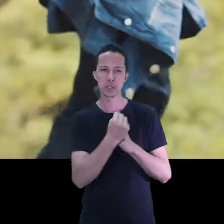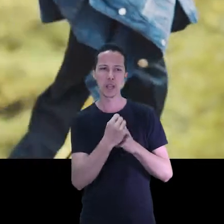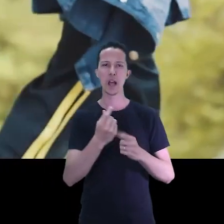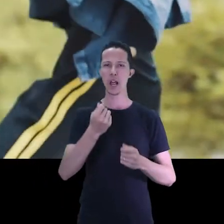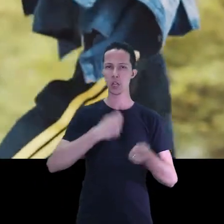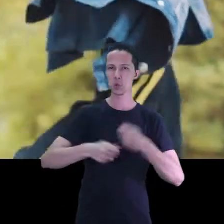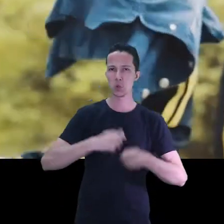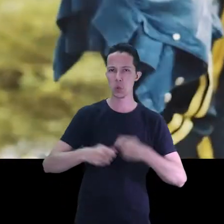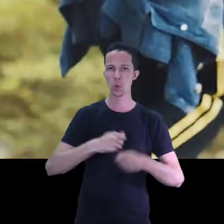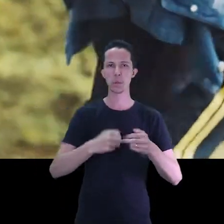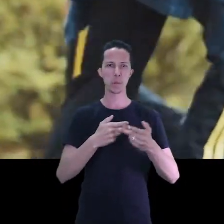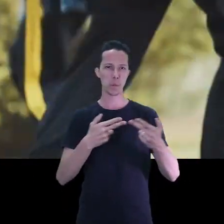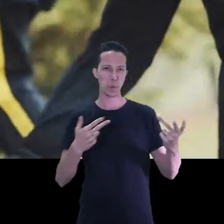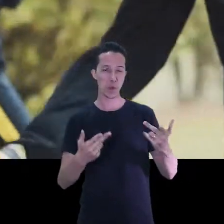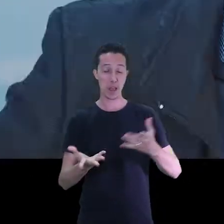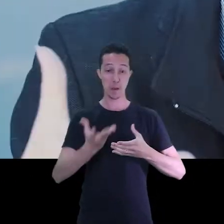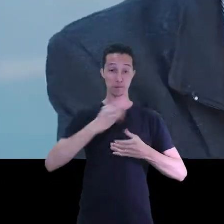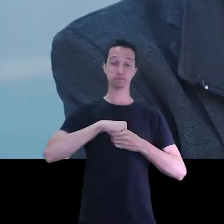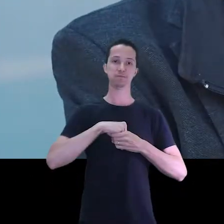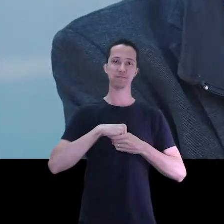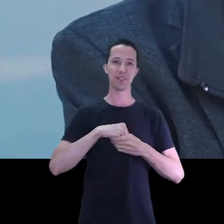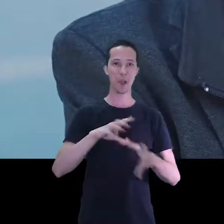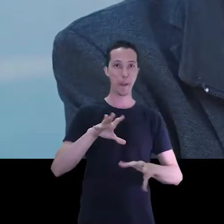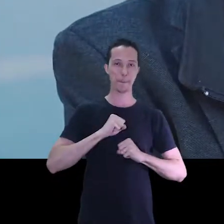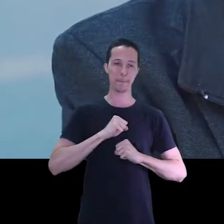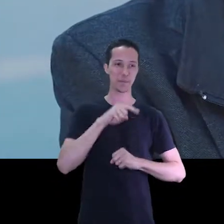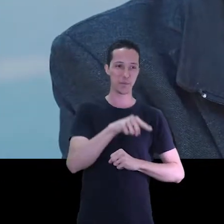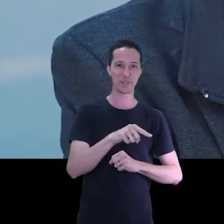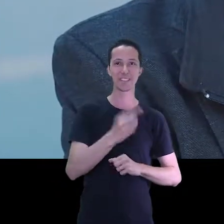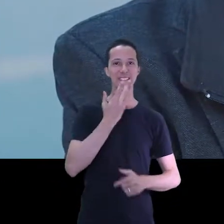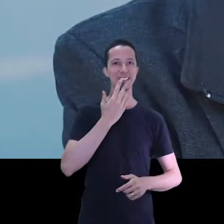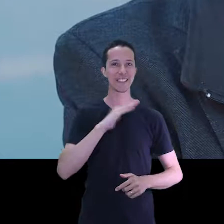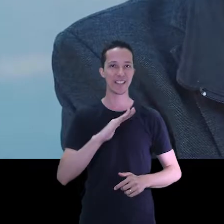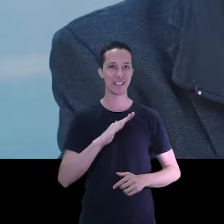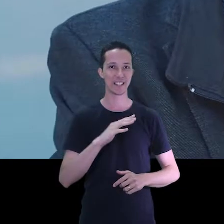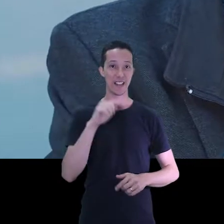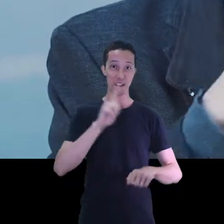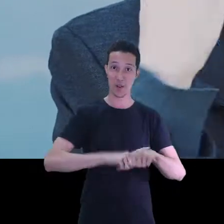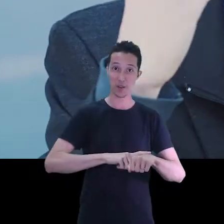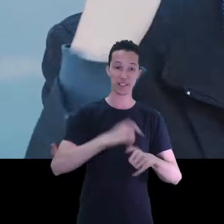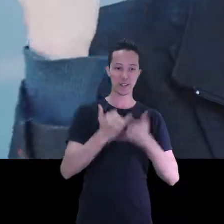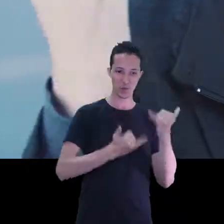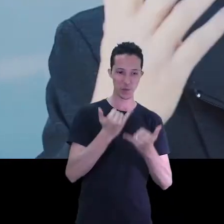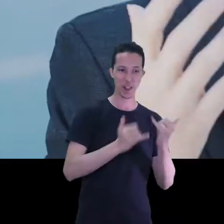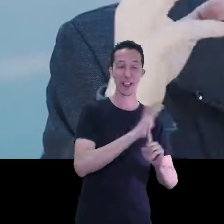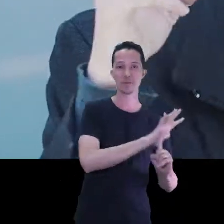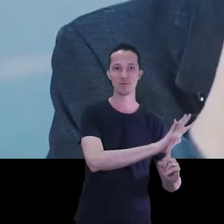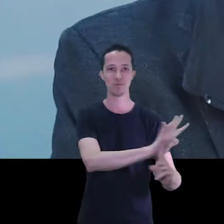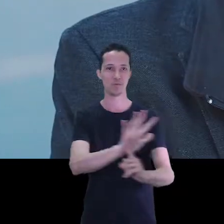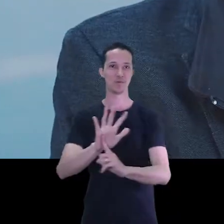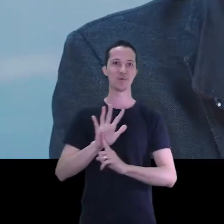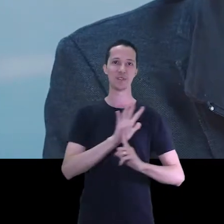expectativas econômicas, sociais, estéticas, eclodem ali dentro. A criança assimilando o seu mundo